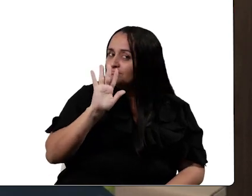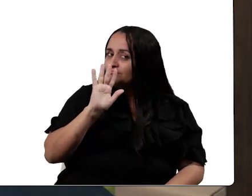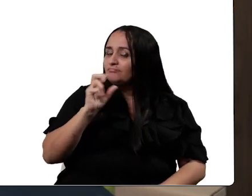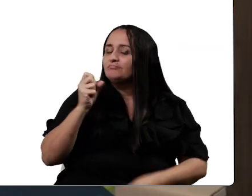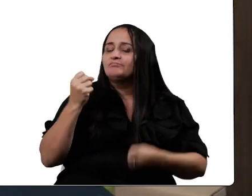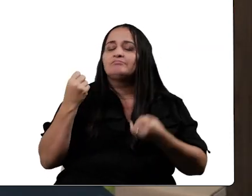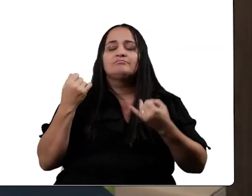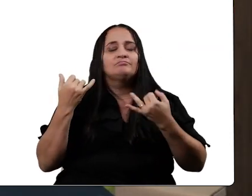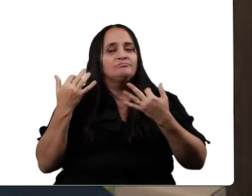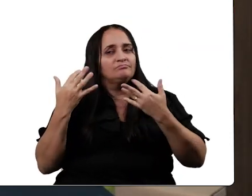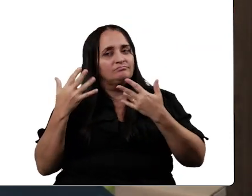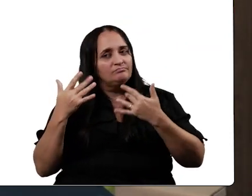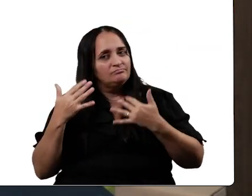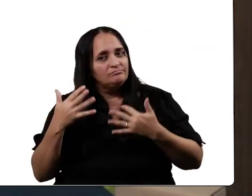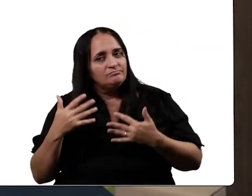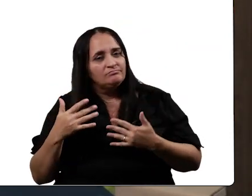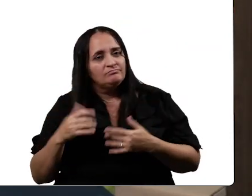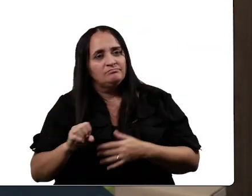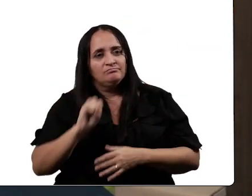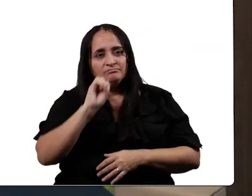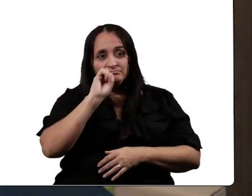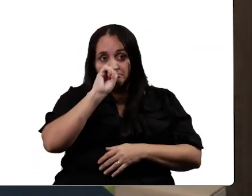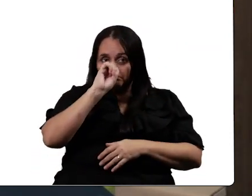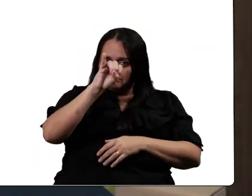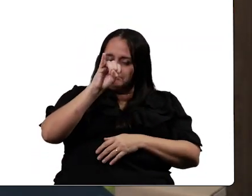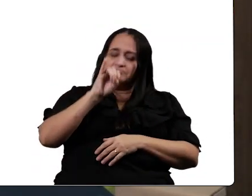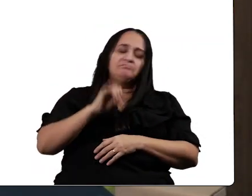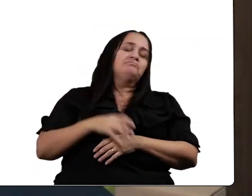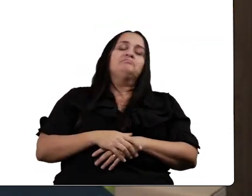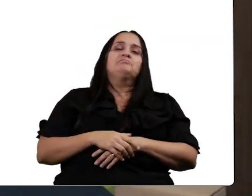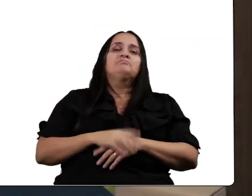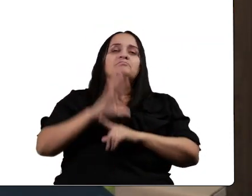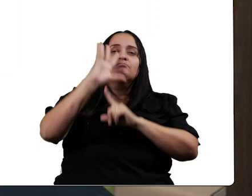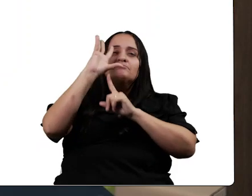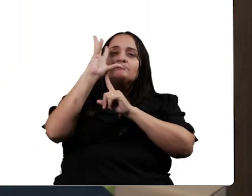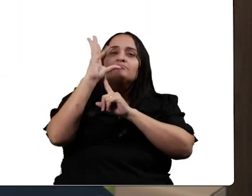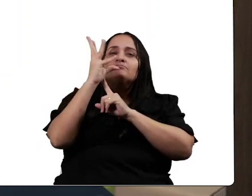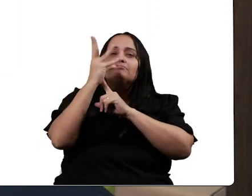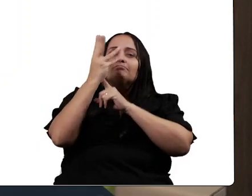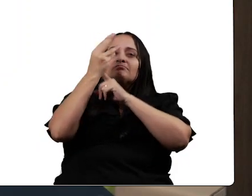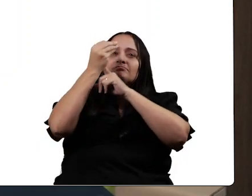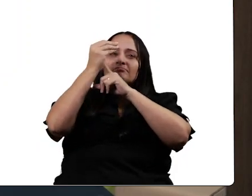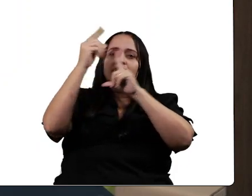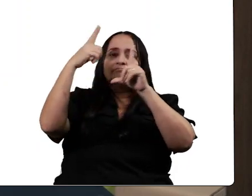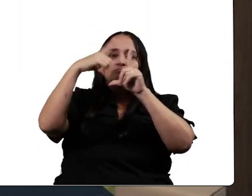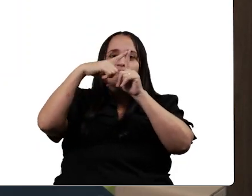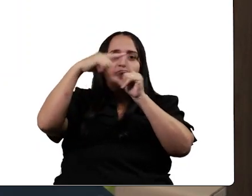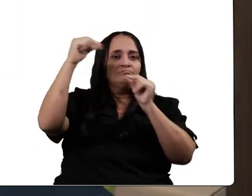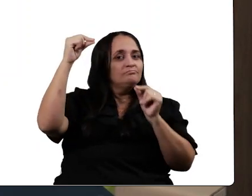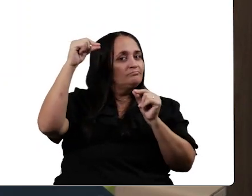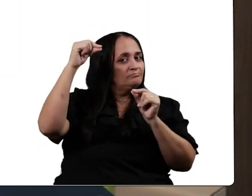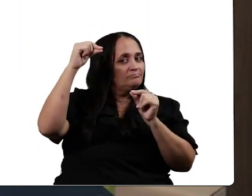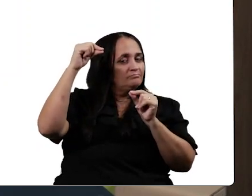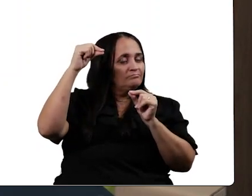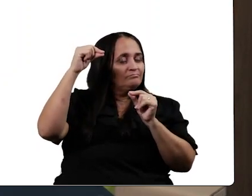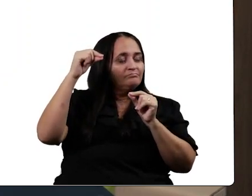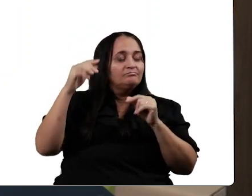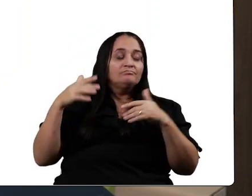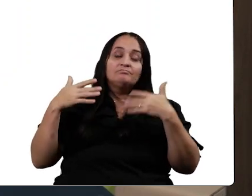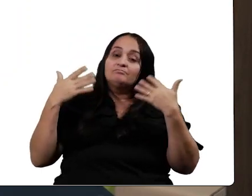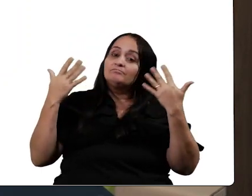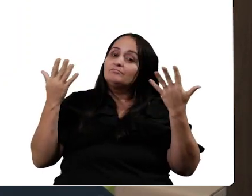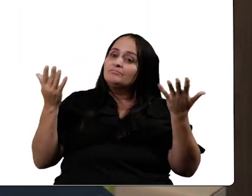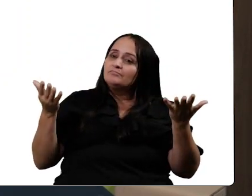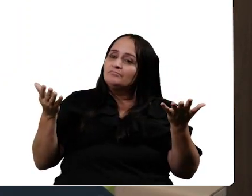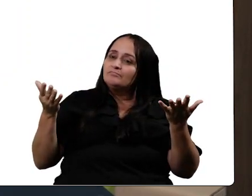dizendo antes, tá? Se tá falando de arte japonesa, né?